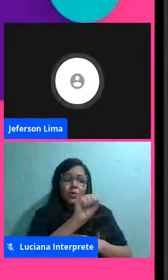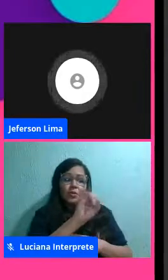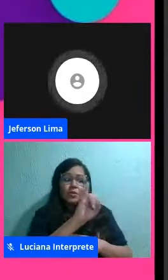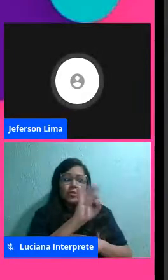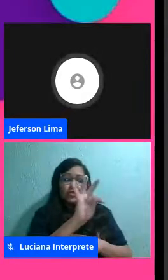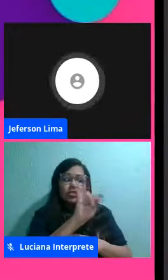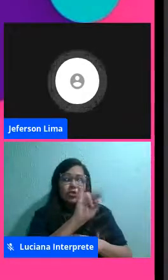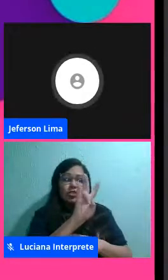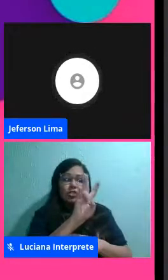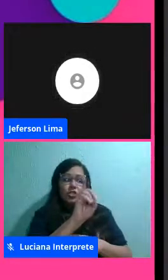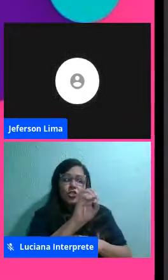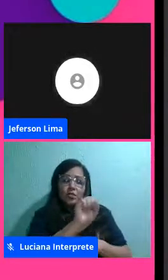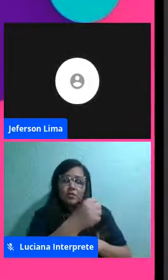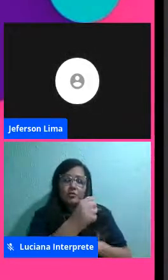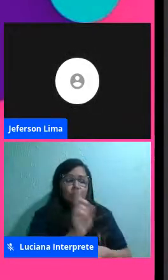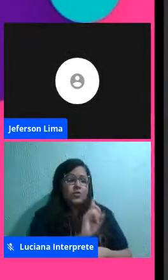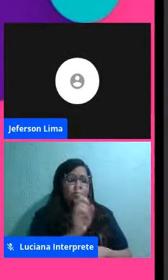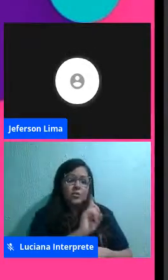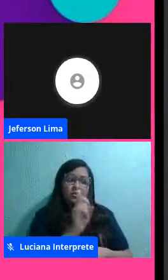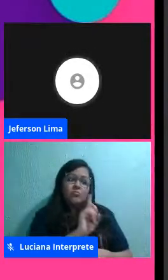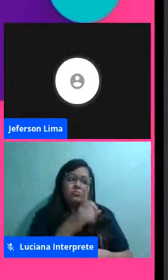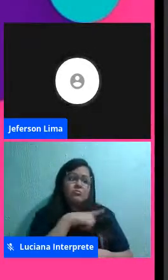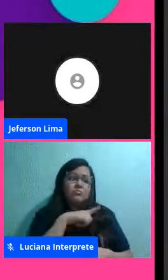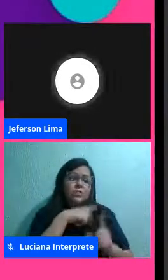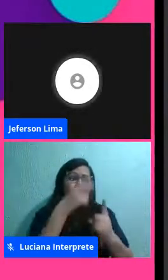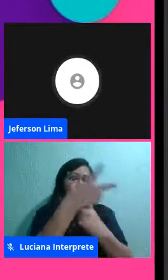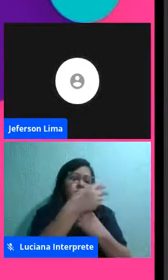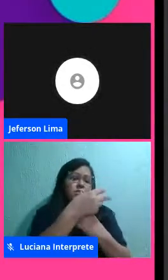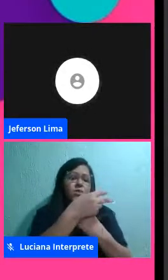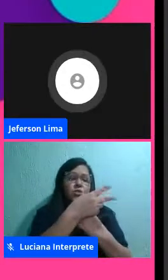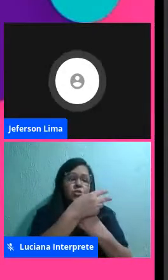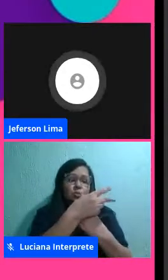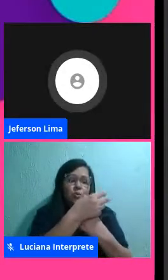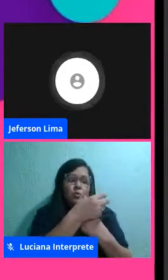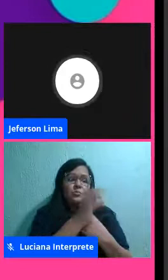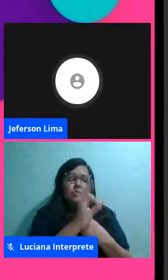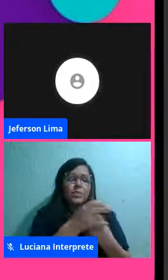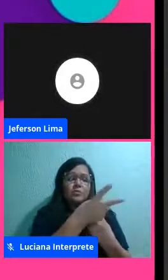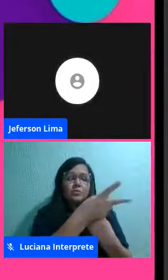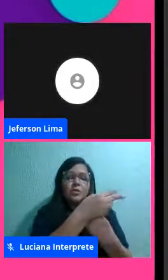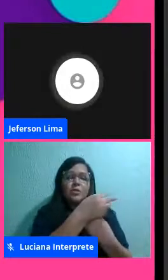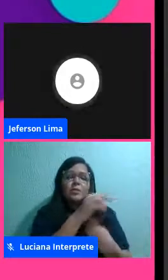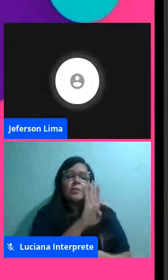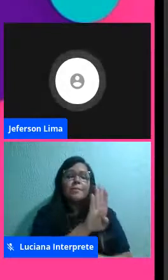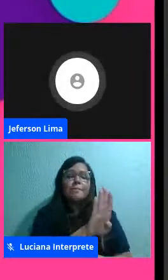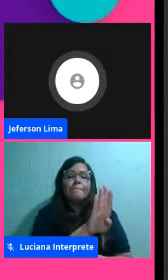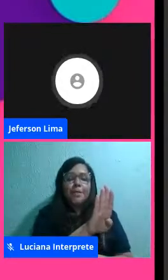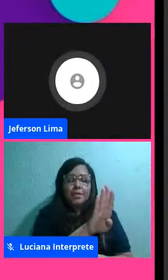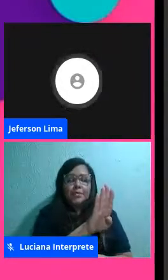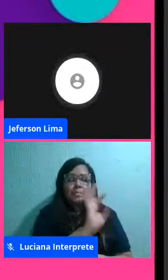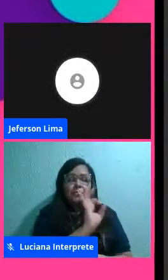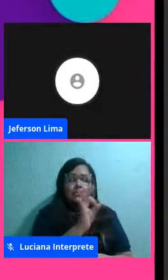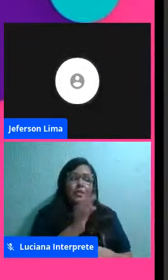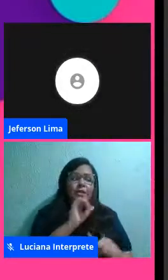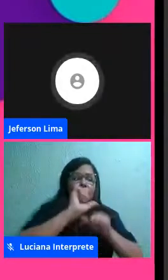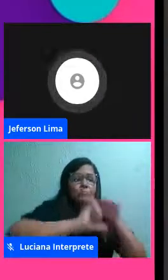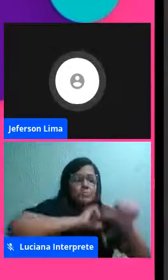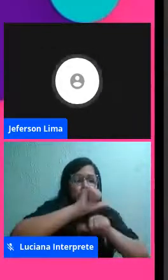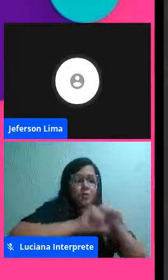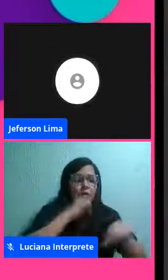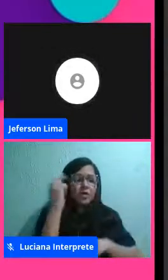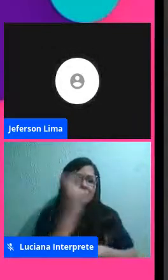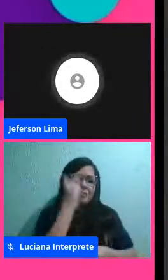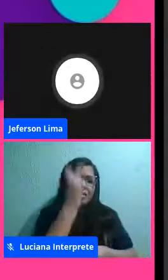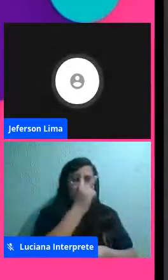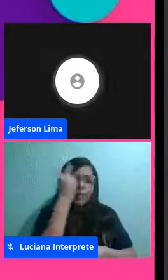aqui a gente abre e eu vou chamar de... sensor B, certo? E aí a gente atualiza esses valores aqui de